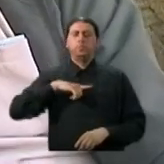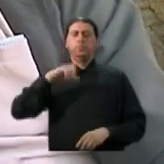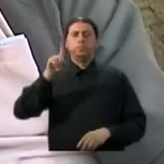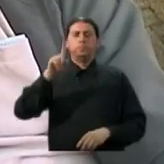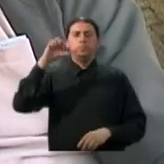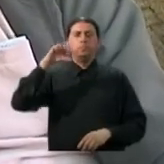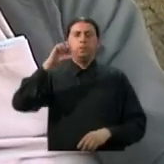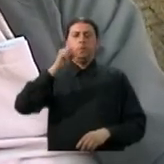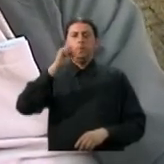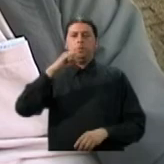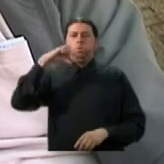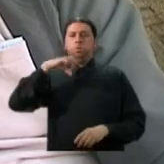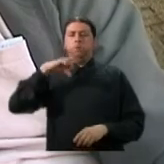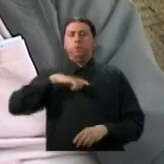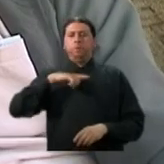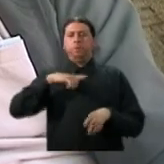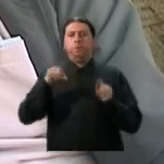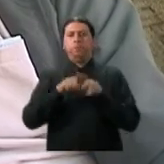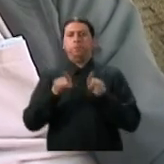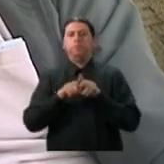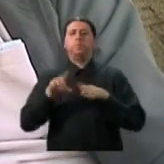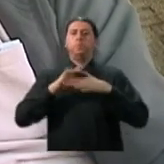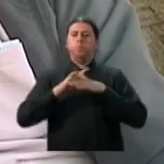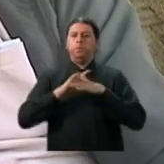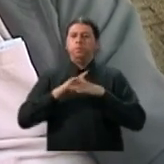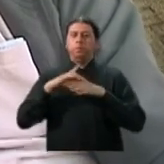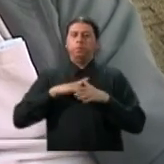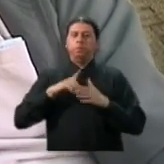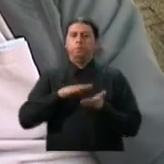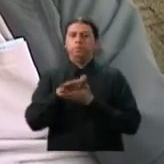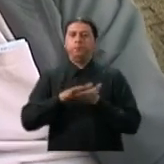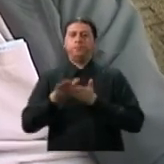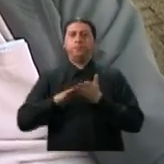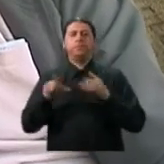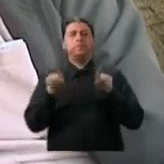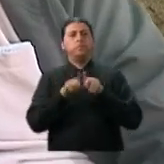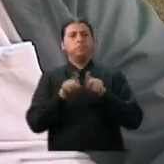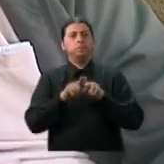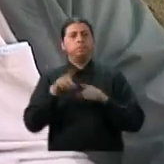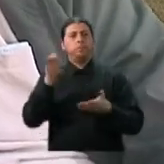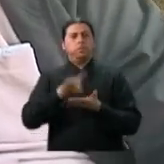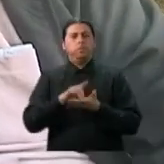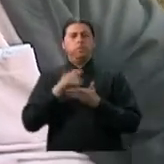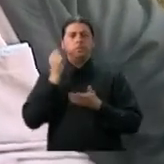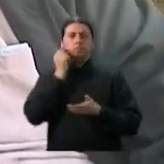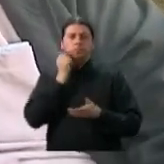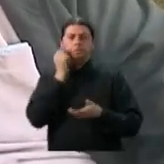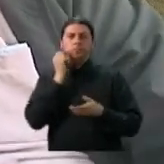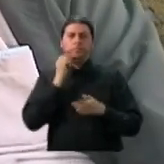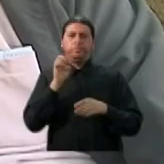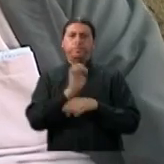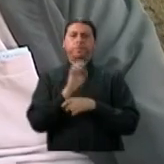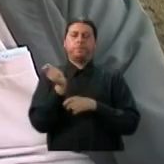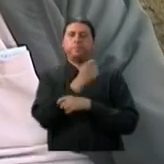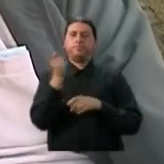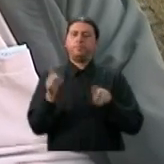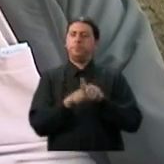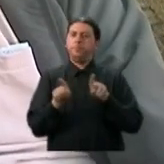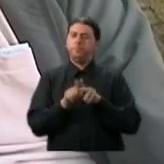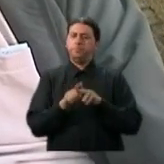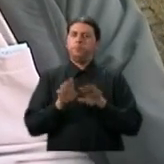1989. Nós temos outras doenças que se reduziram ao mínimo, como é o caso do sarampo, por exemplo. Aqui no Rio Grande do Sul, nós não temos sarampo há 10 anos, mais ou